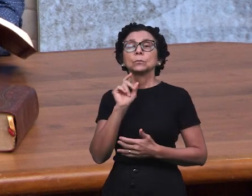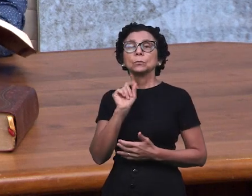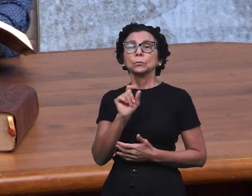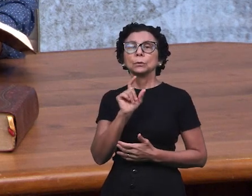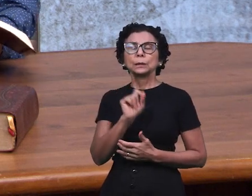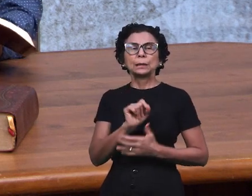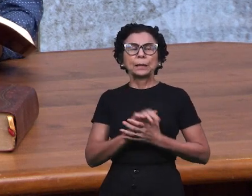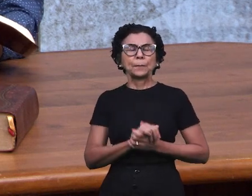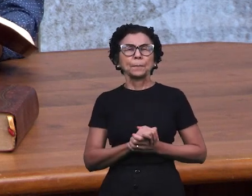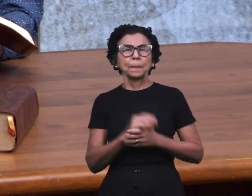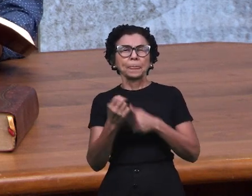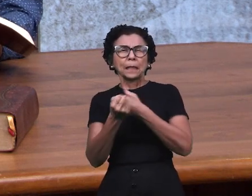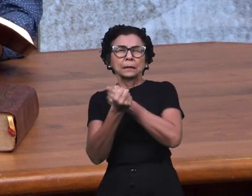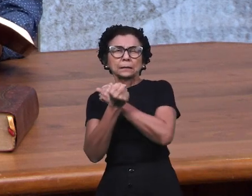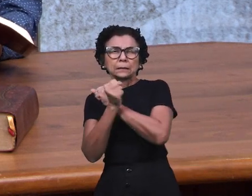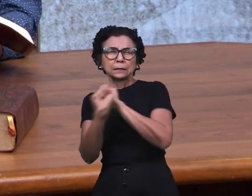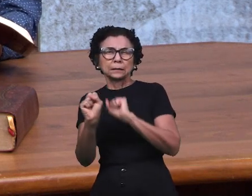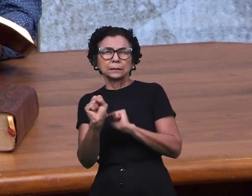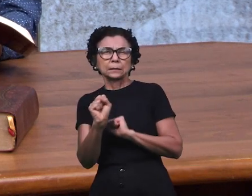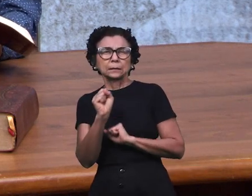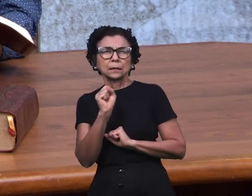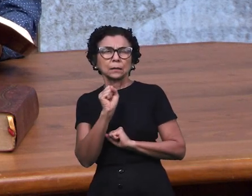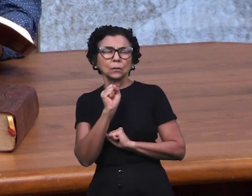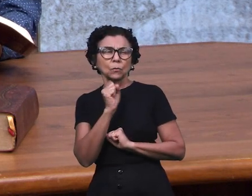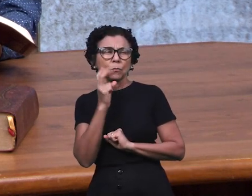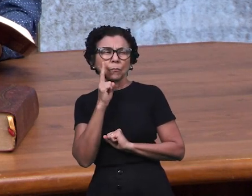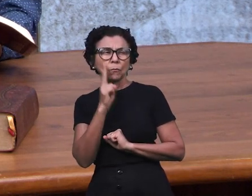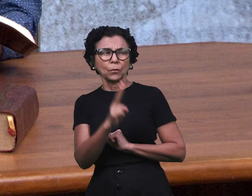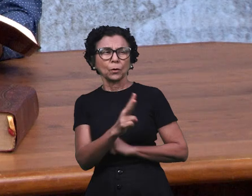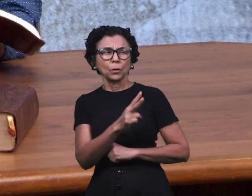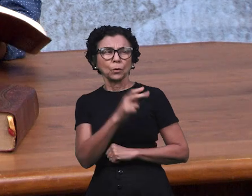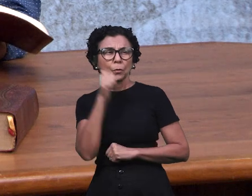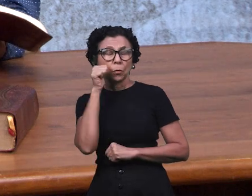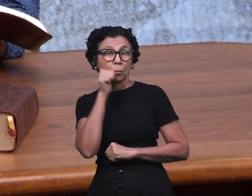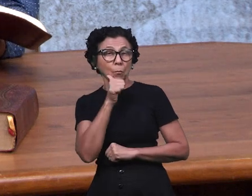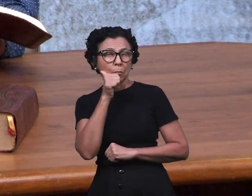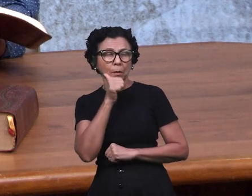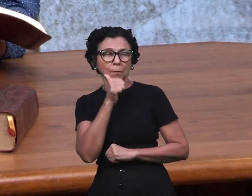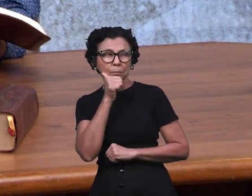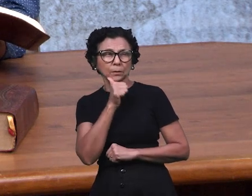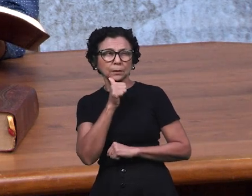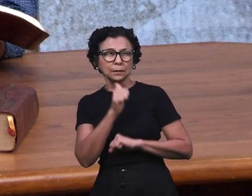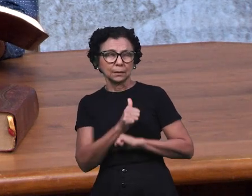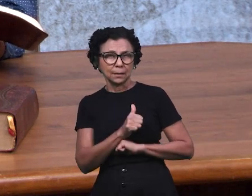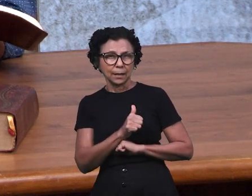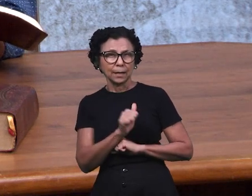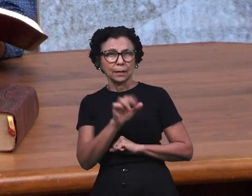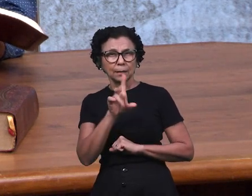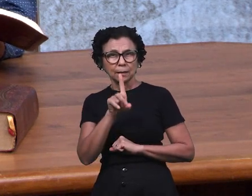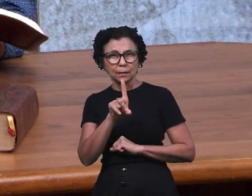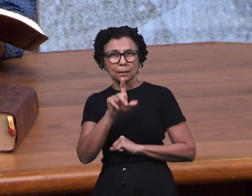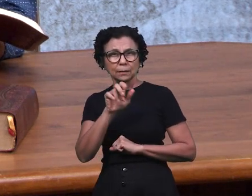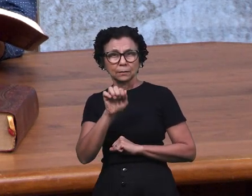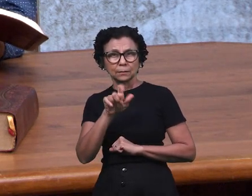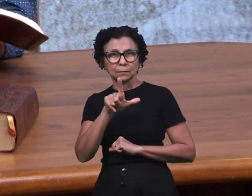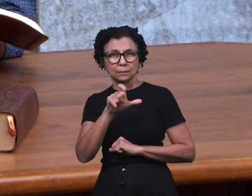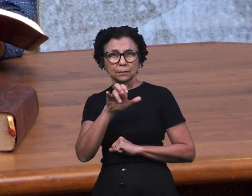que se afeiçoou a uma mulher do vale de Soreque, cujo nome era